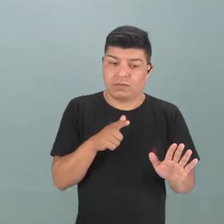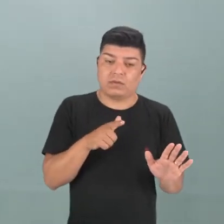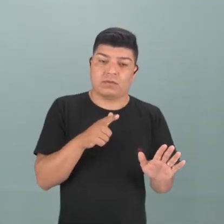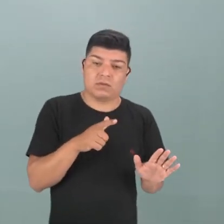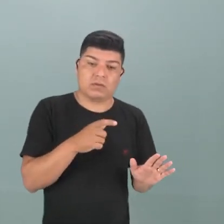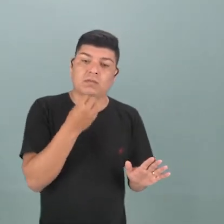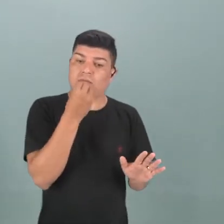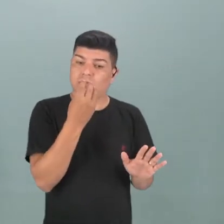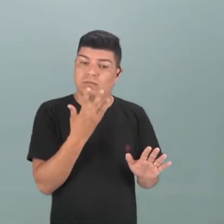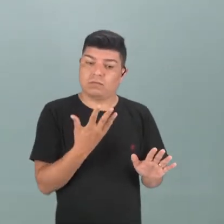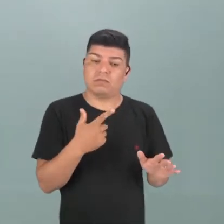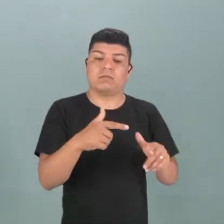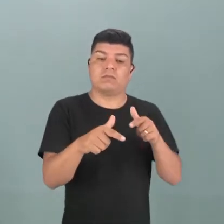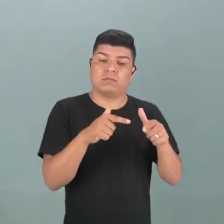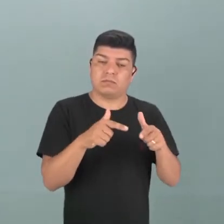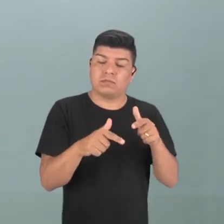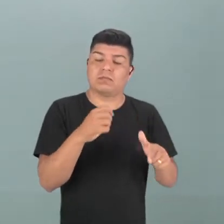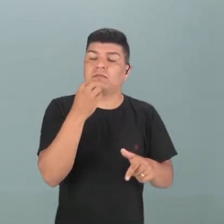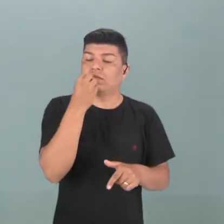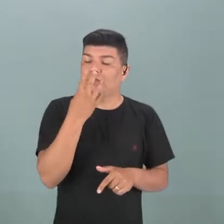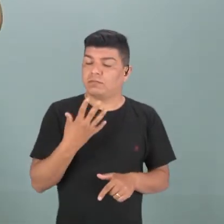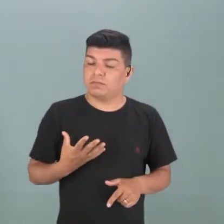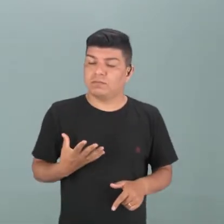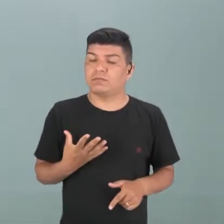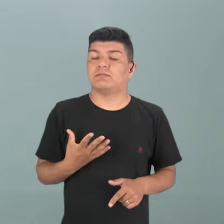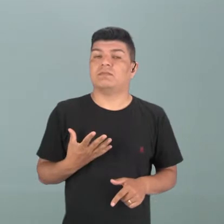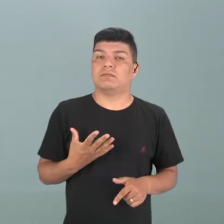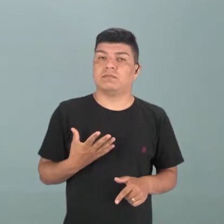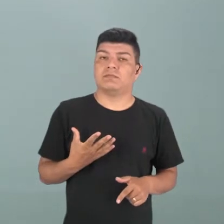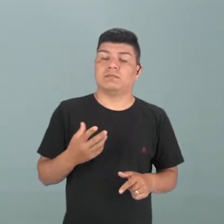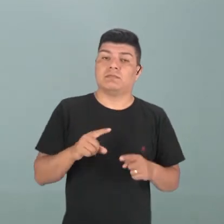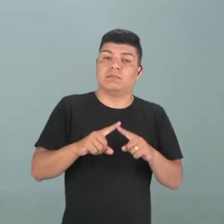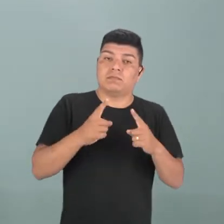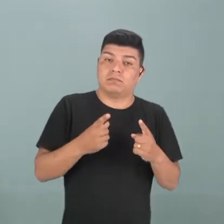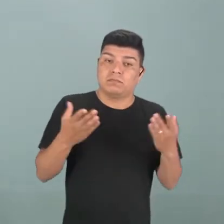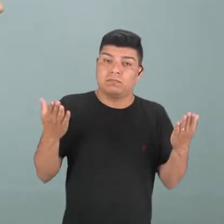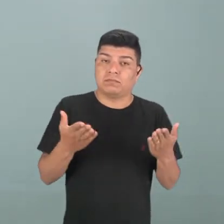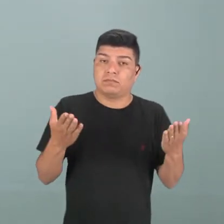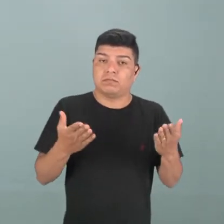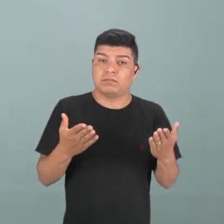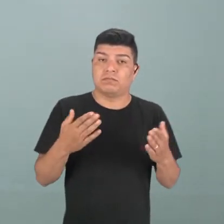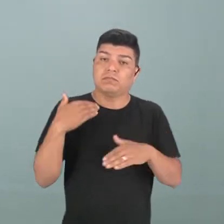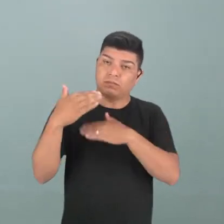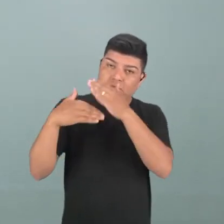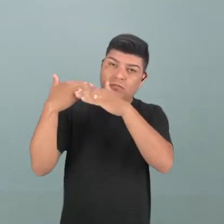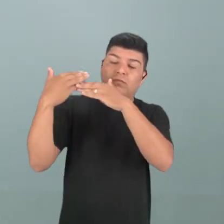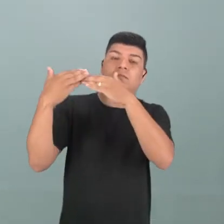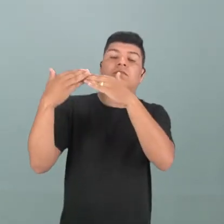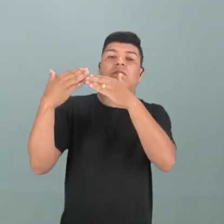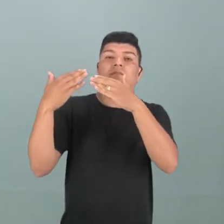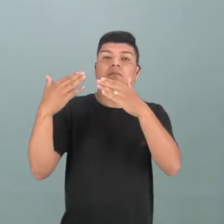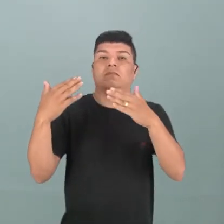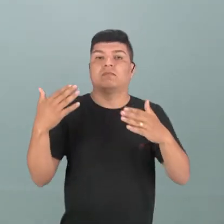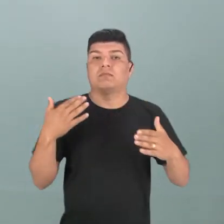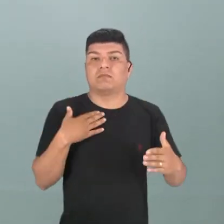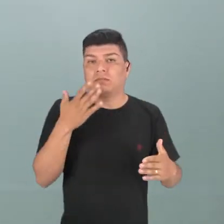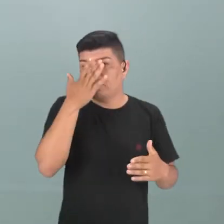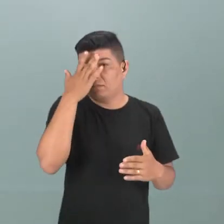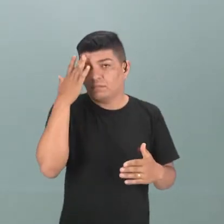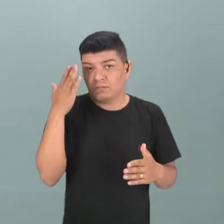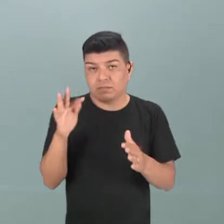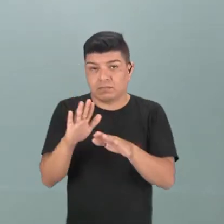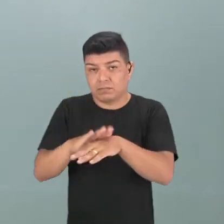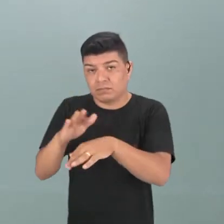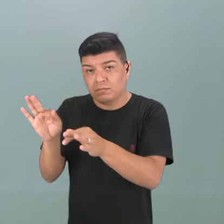muito interessante, trabalhou manualmente, mas hoje nós estamos evoluindo. Então, os pequenos